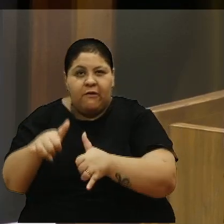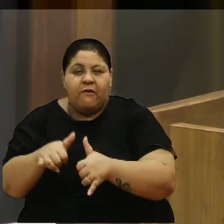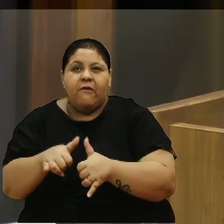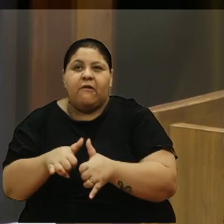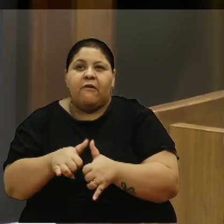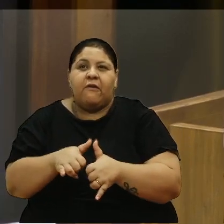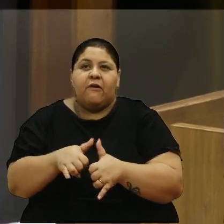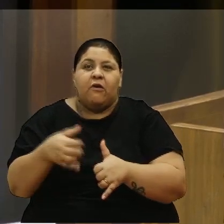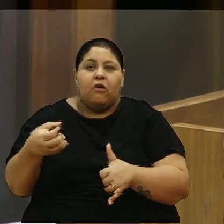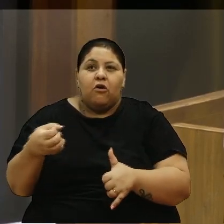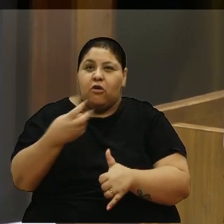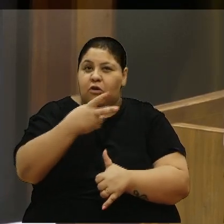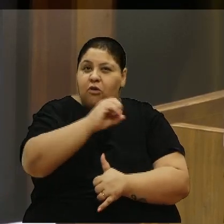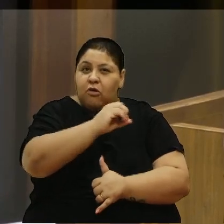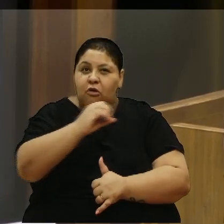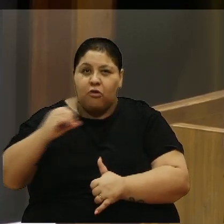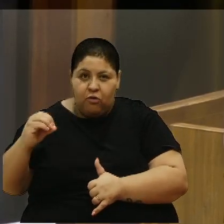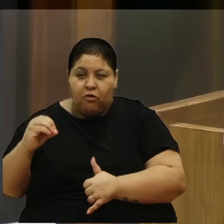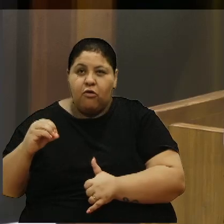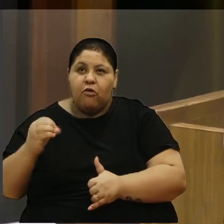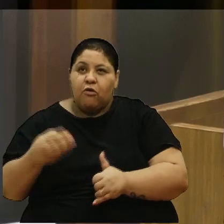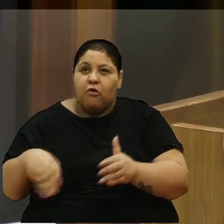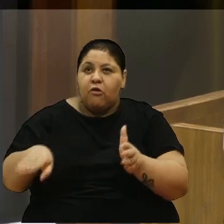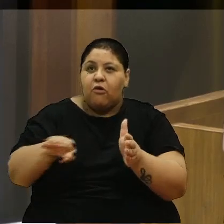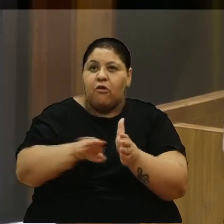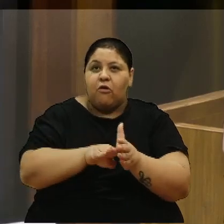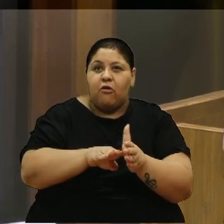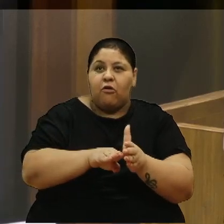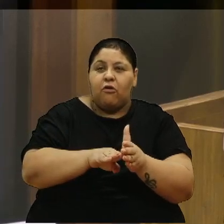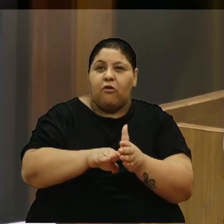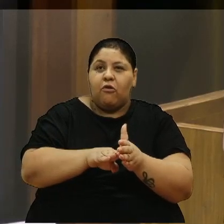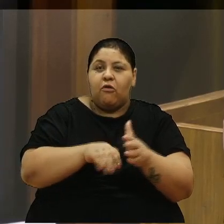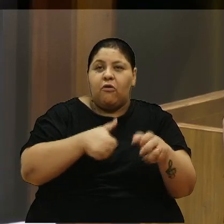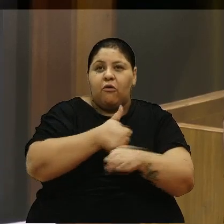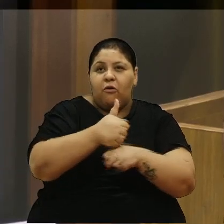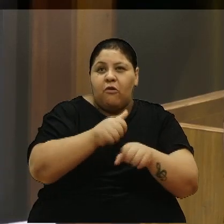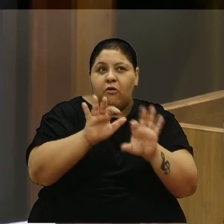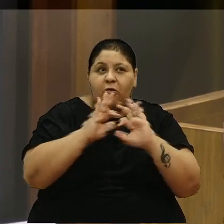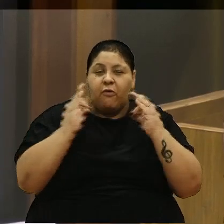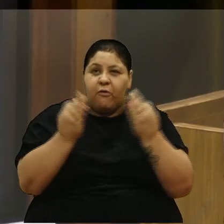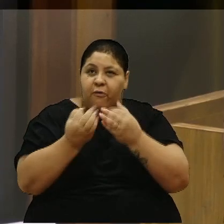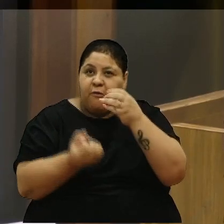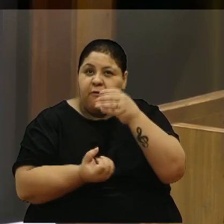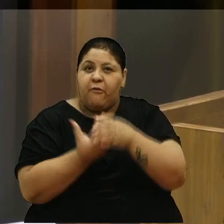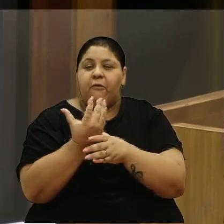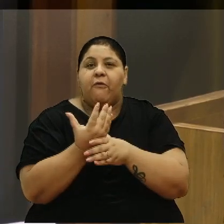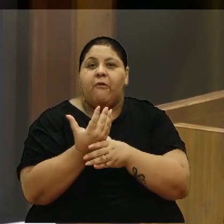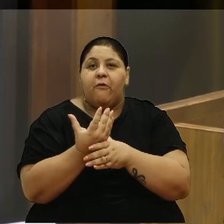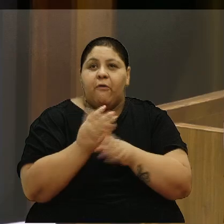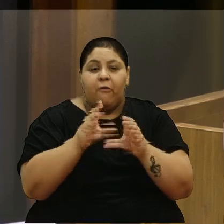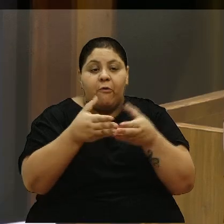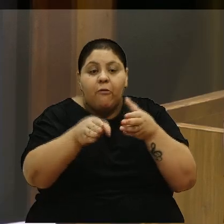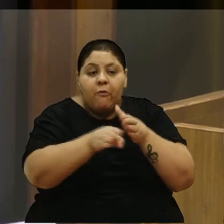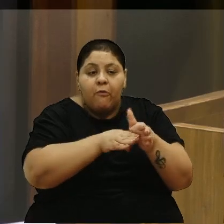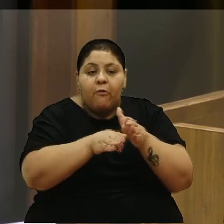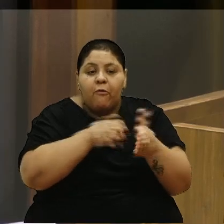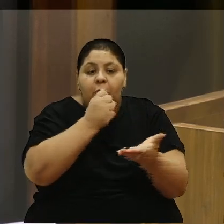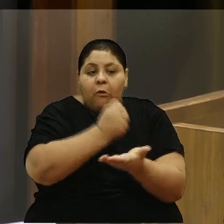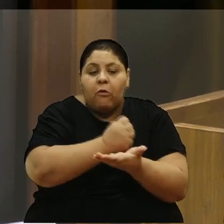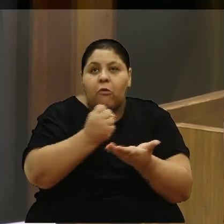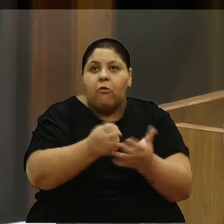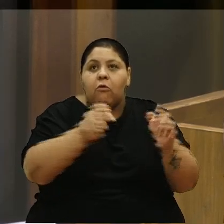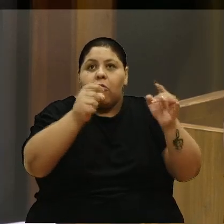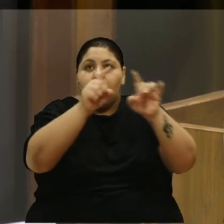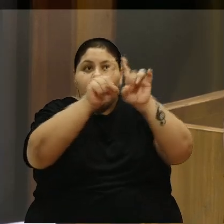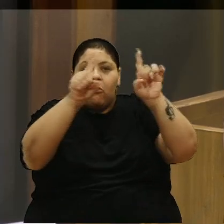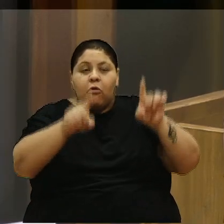milênio ele trouxe a profissionalização, onde a família constituiu o conselho e contratou profissionais